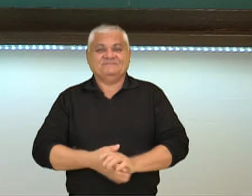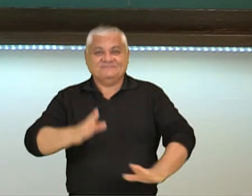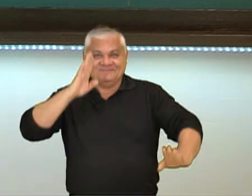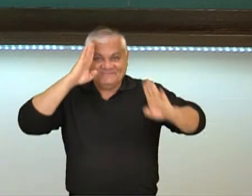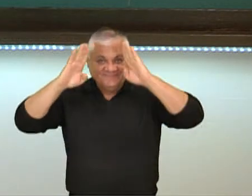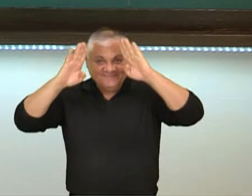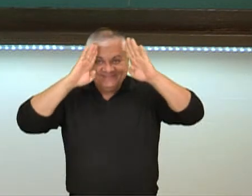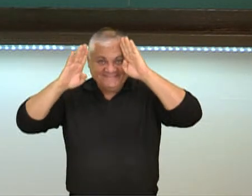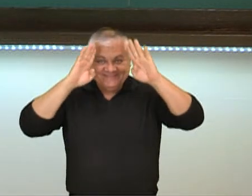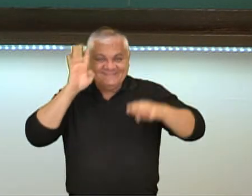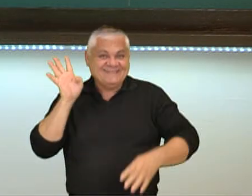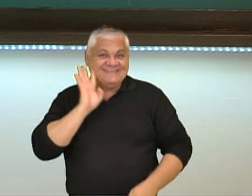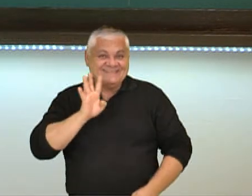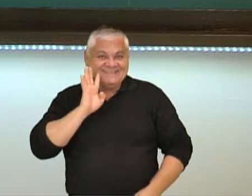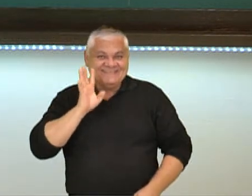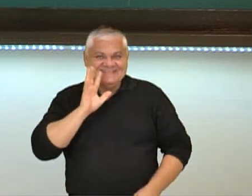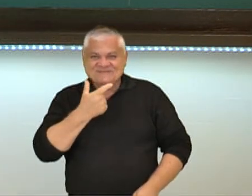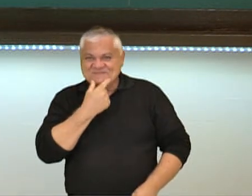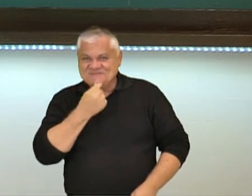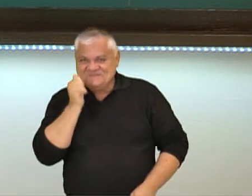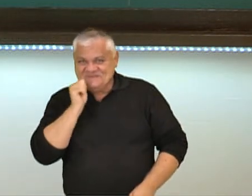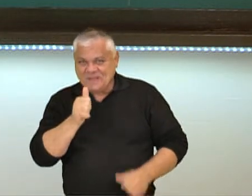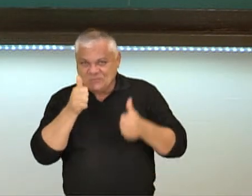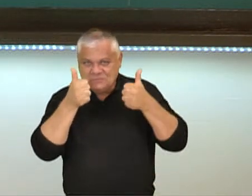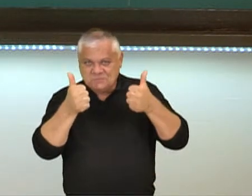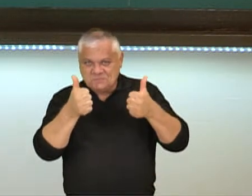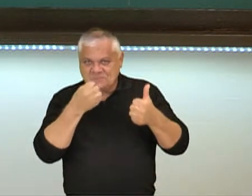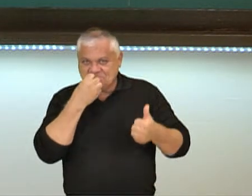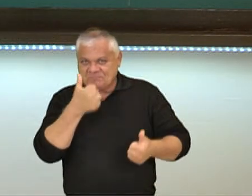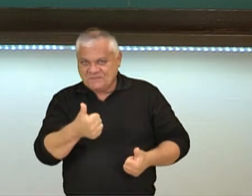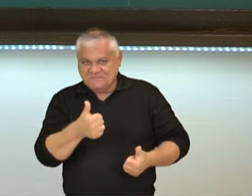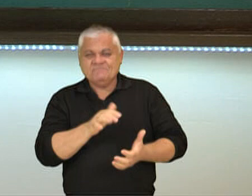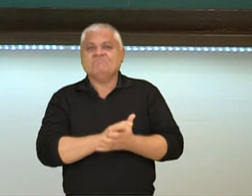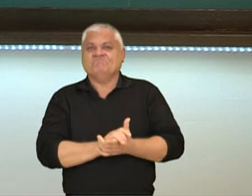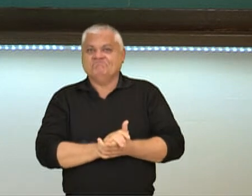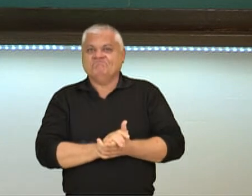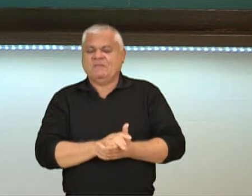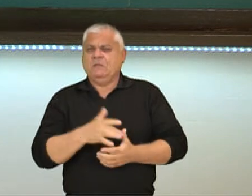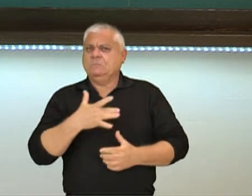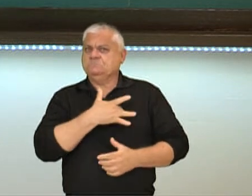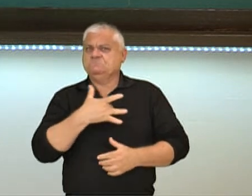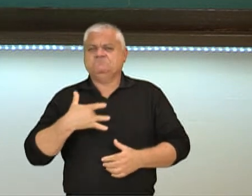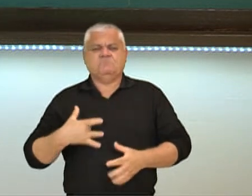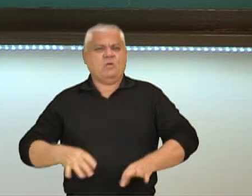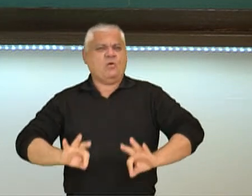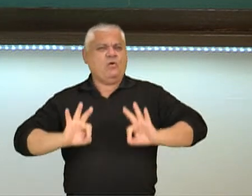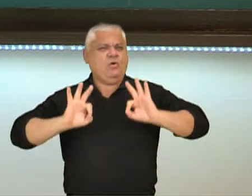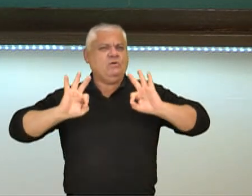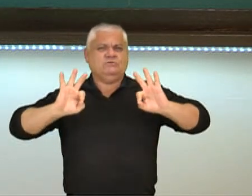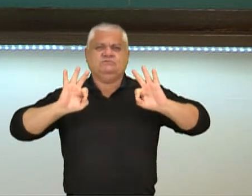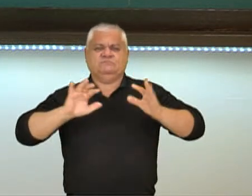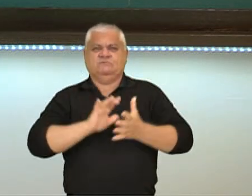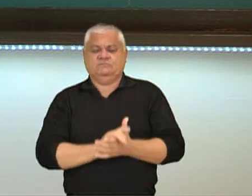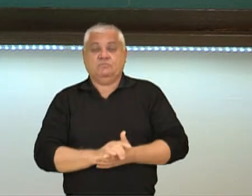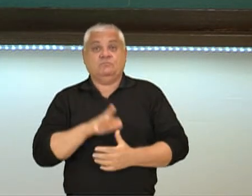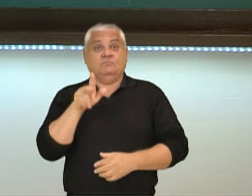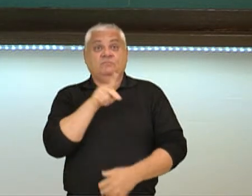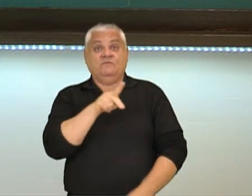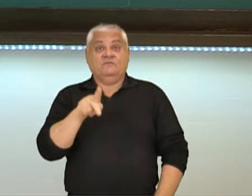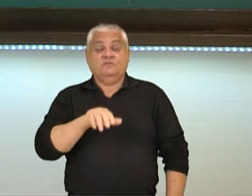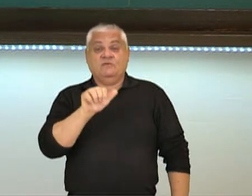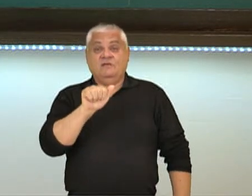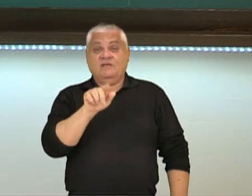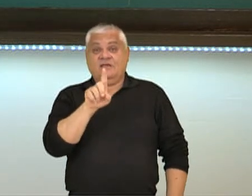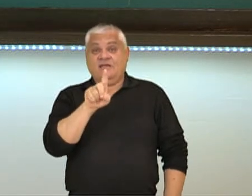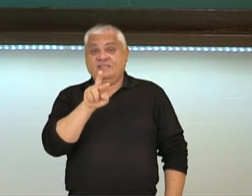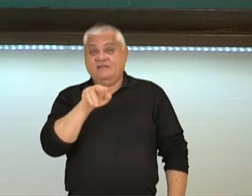Salve, salve, meu querido! Salve, salve, minha querida! Tudo bem com vocês? Comigo está tudo ótimo! Professor